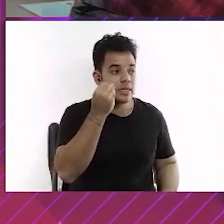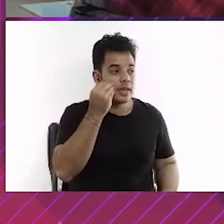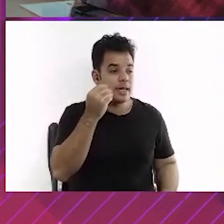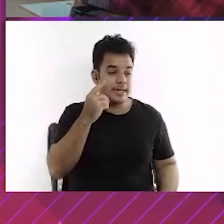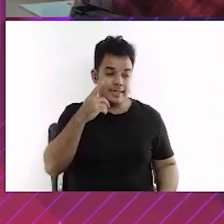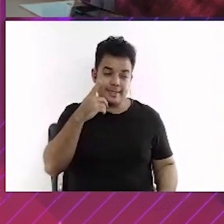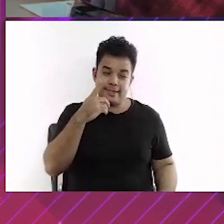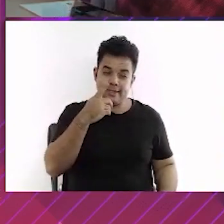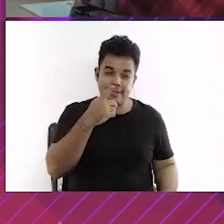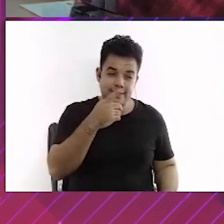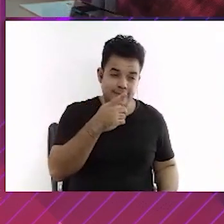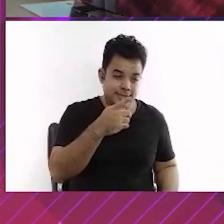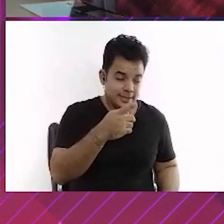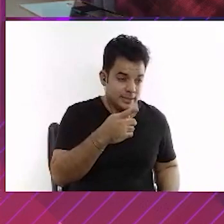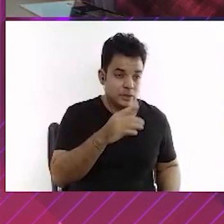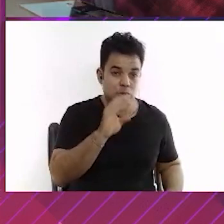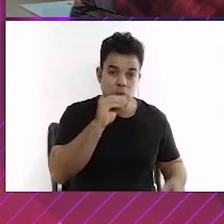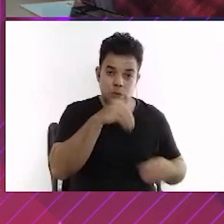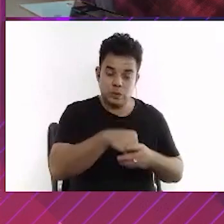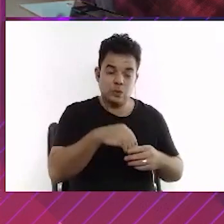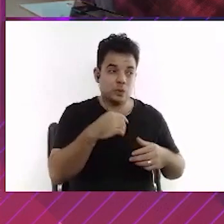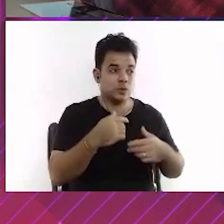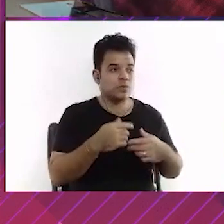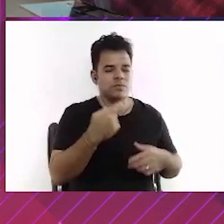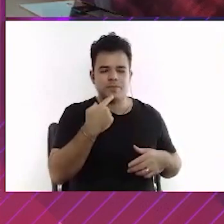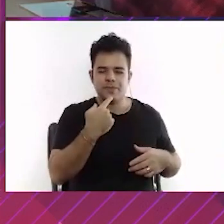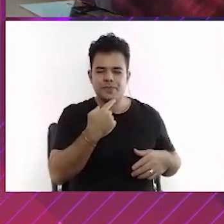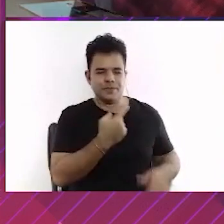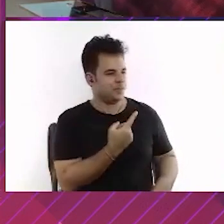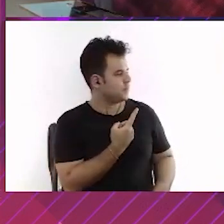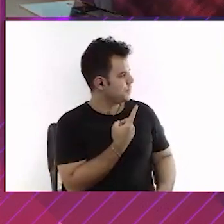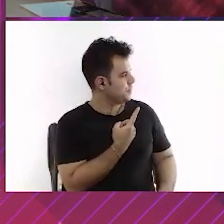camada intermediária do negócio. Isso daqui é uma representação